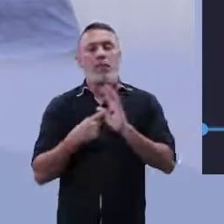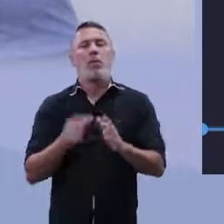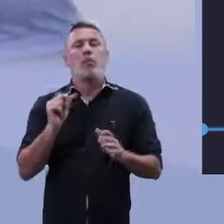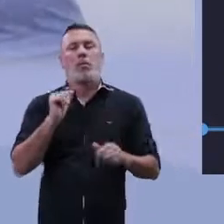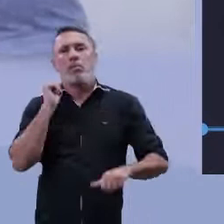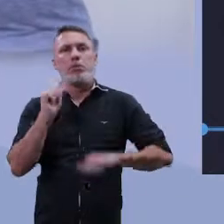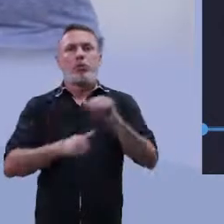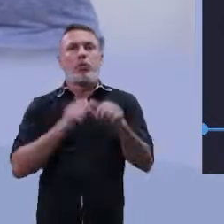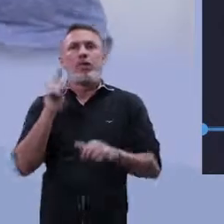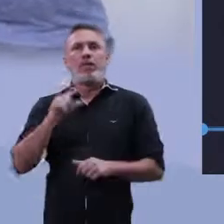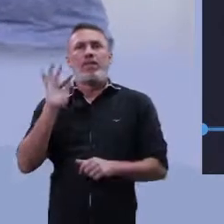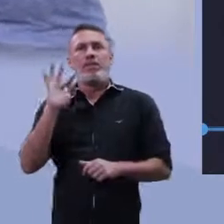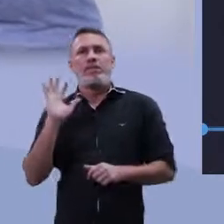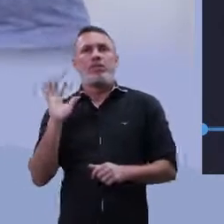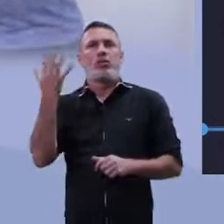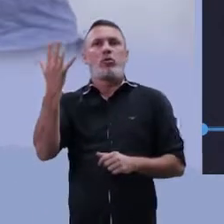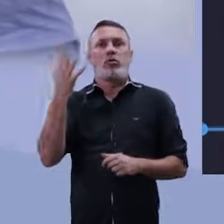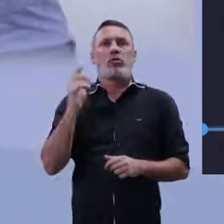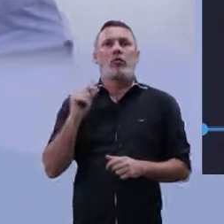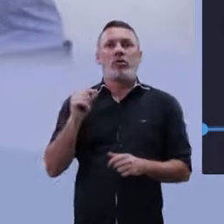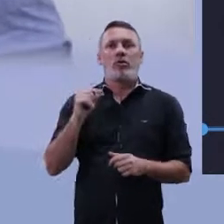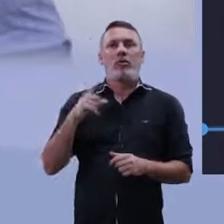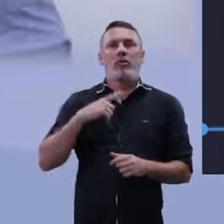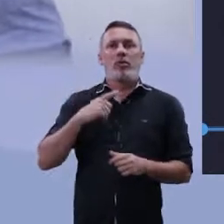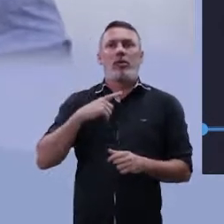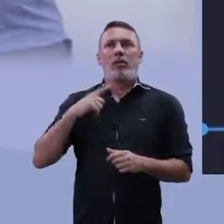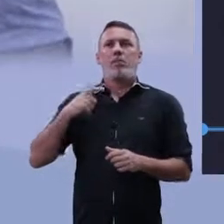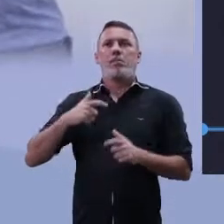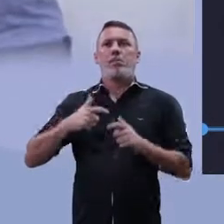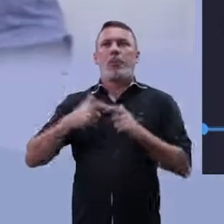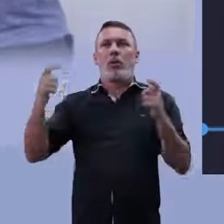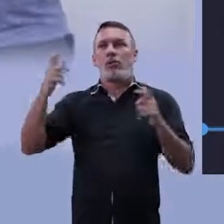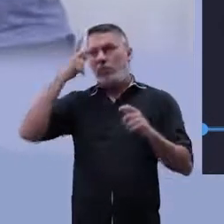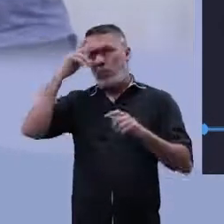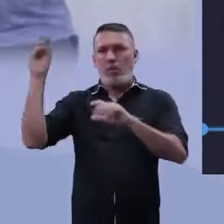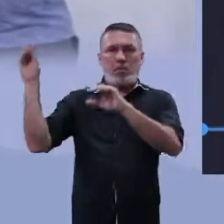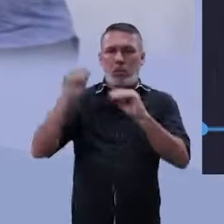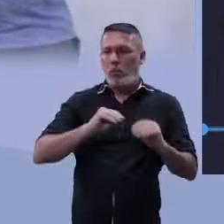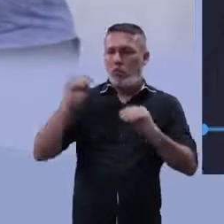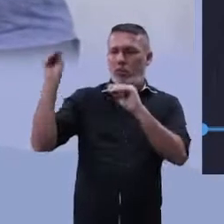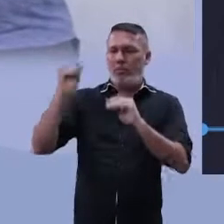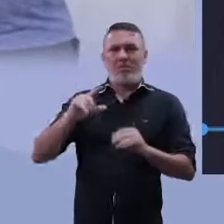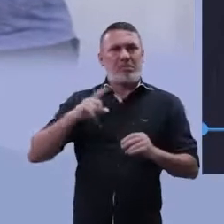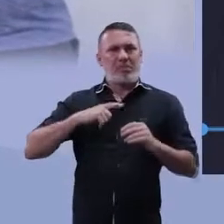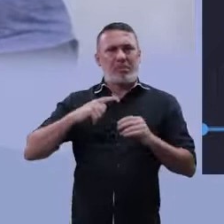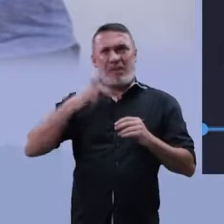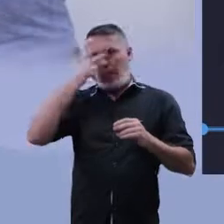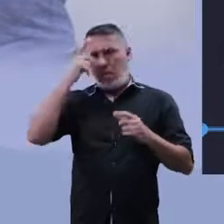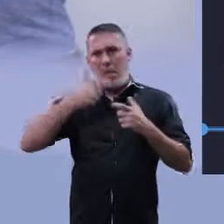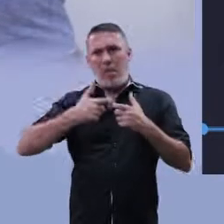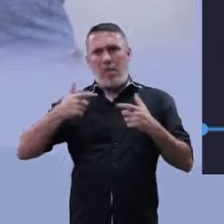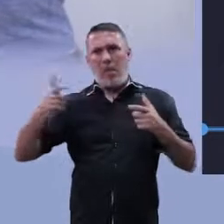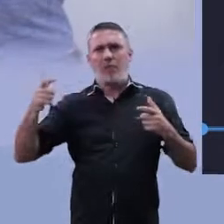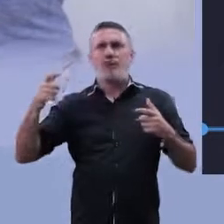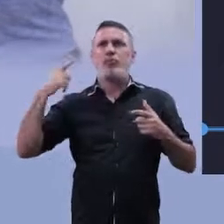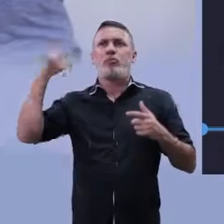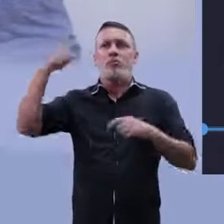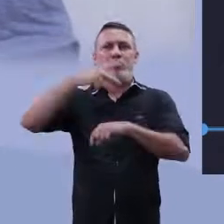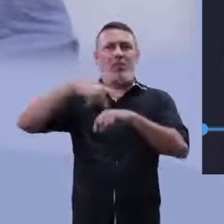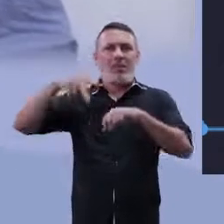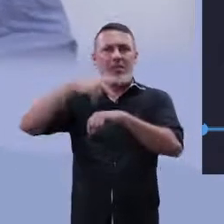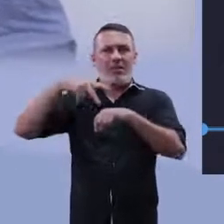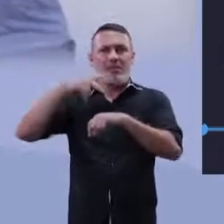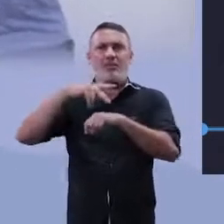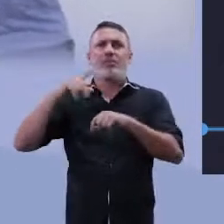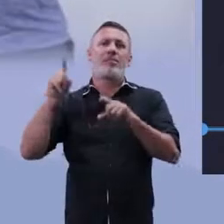século XXI, um fenômeno inverso é evidente. A chegada ao Brasil de grandes contingentes imigratórios